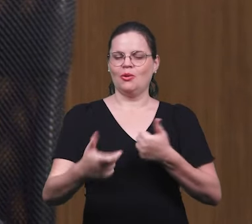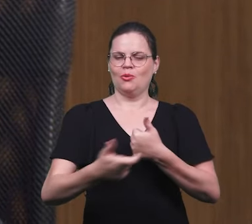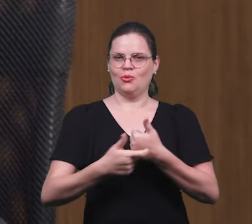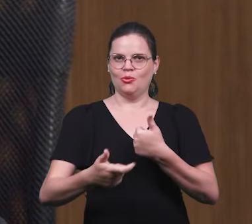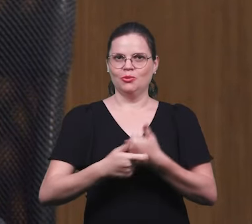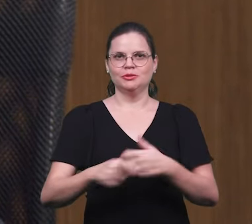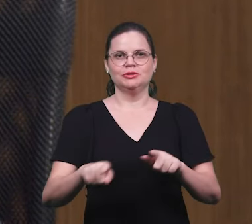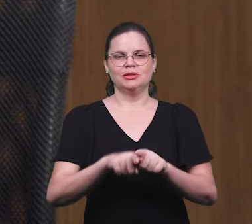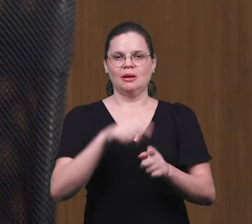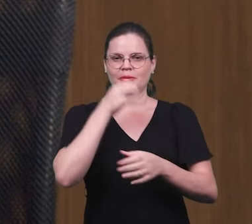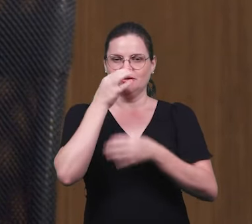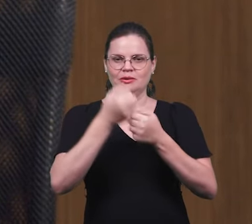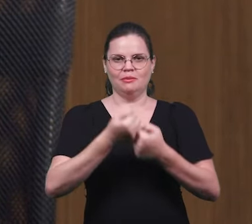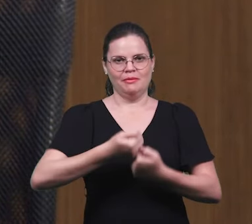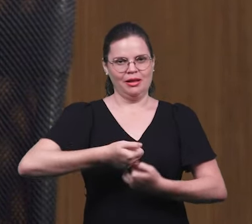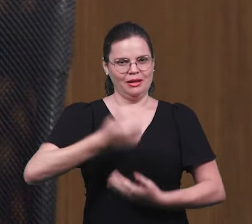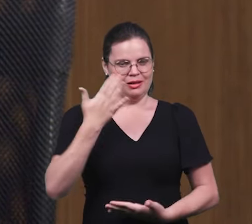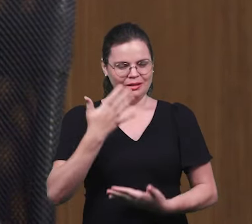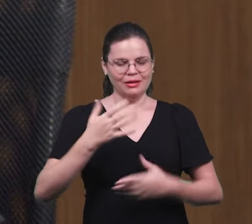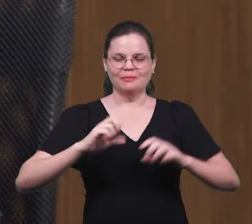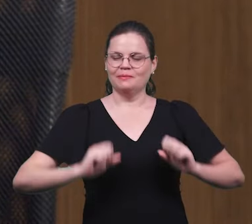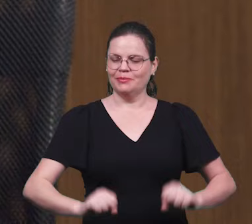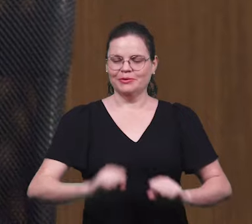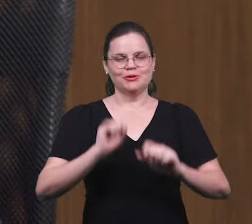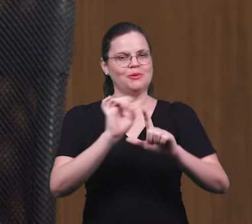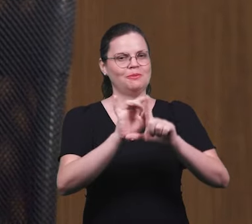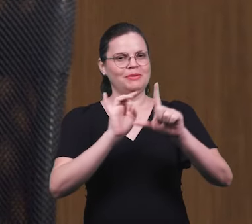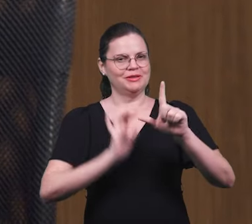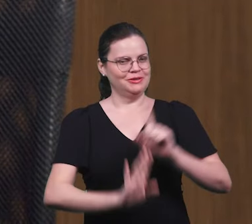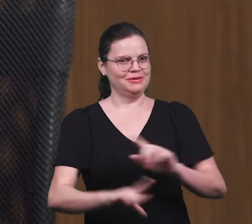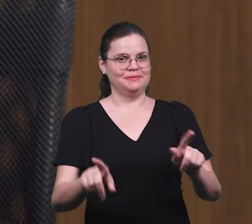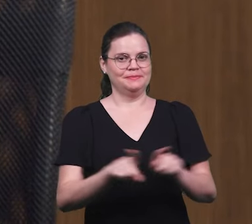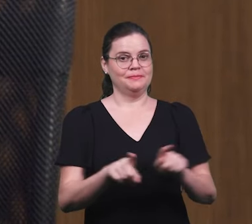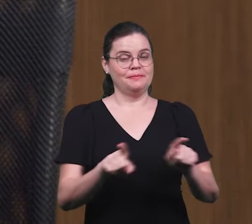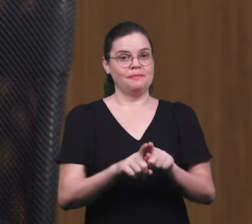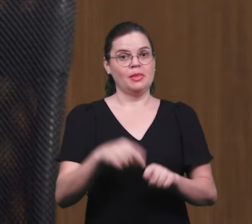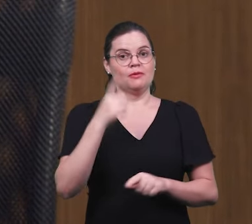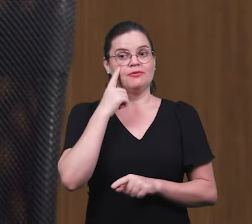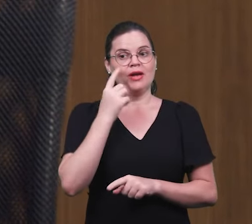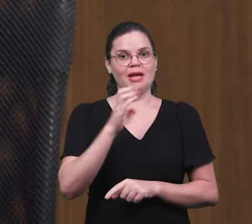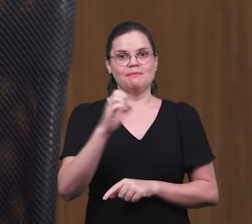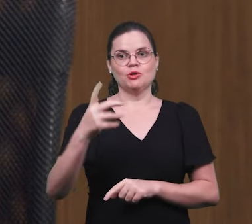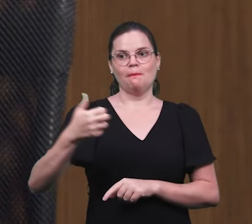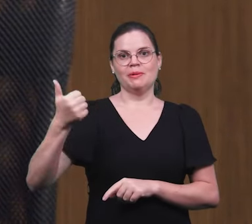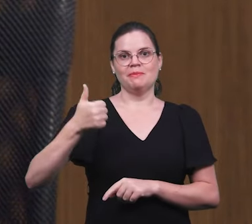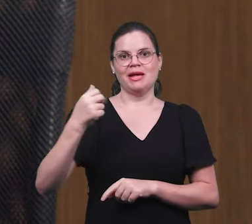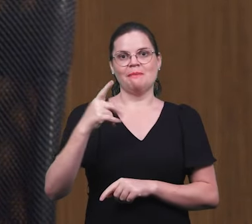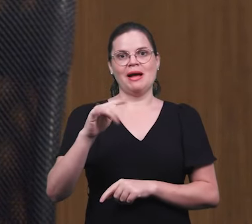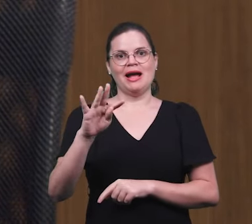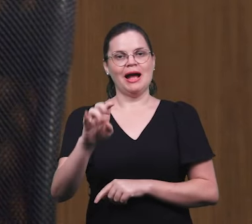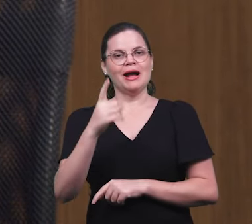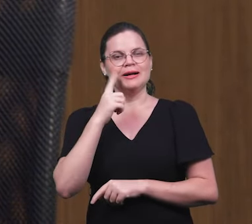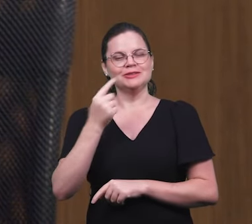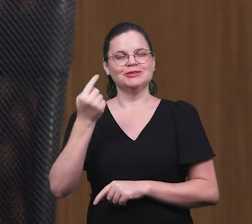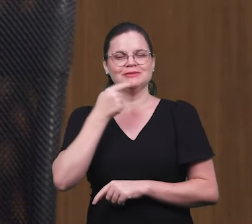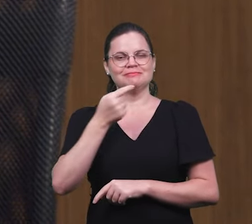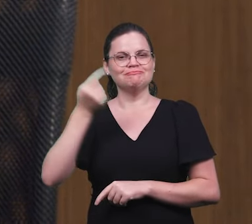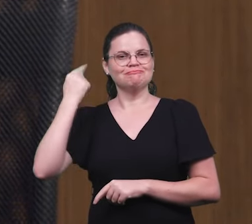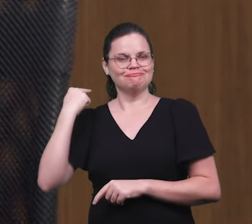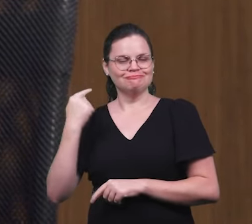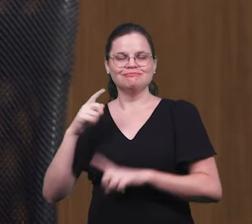curtir, comentar nesse programa, compartilhar. Já vai lá buscar o programa da semana passada, que está